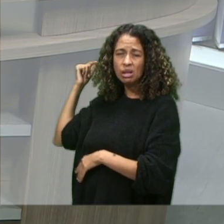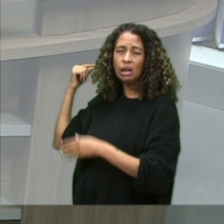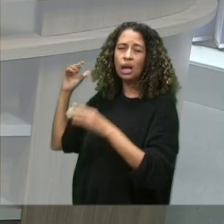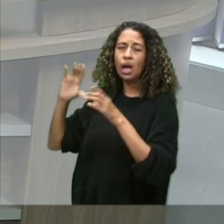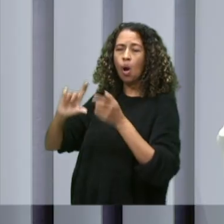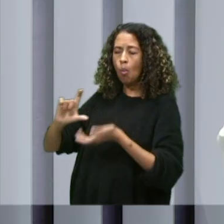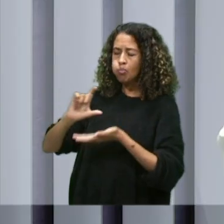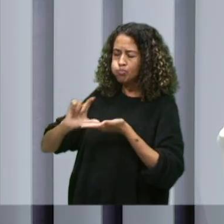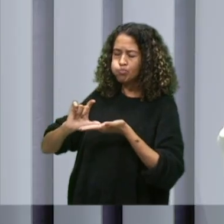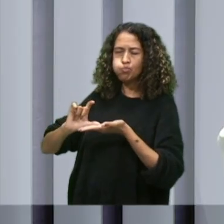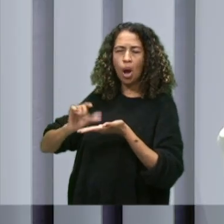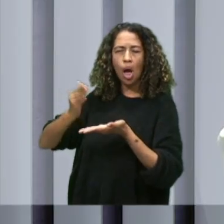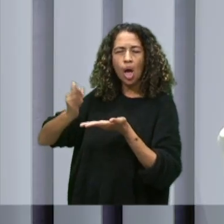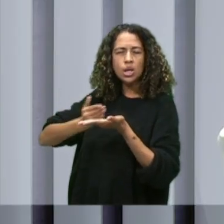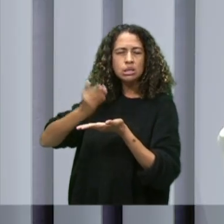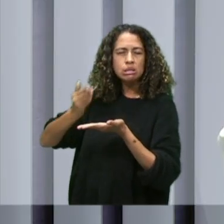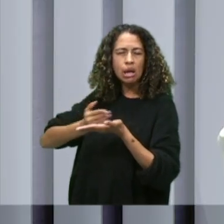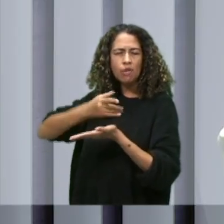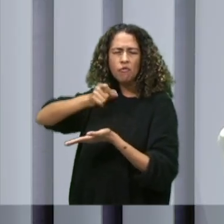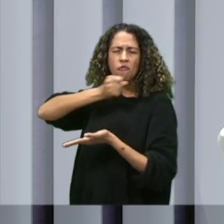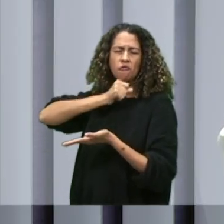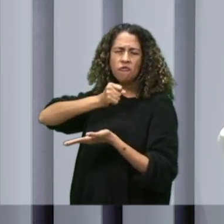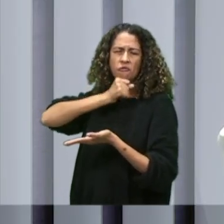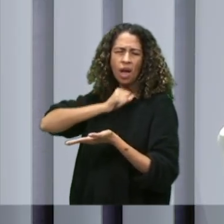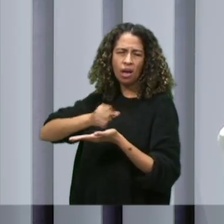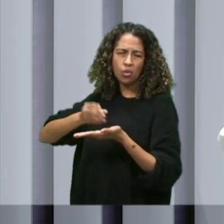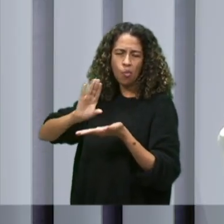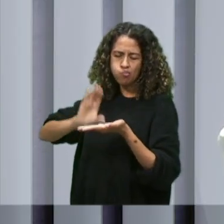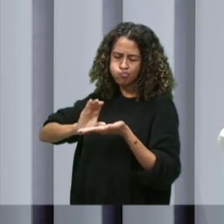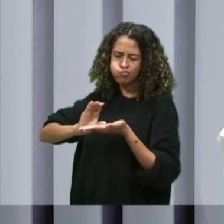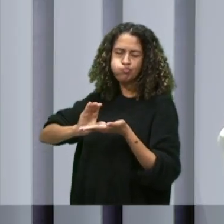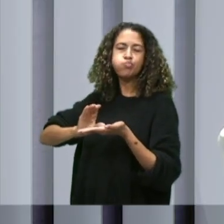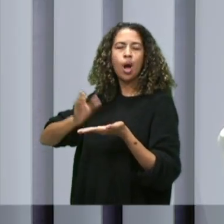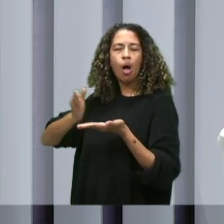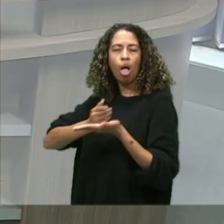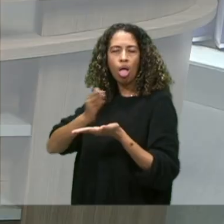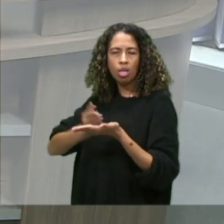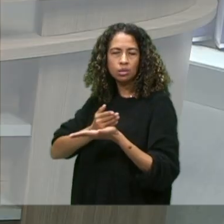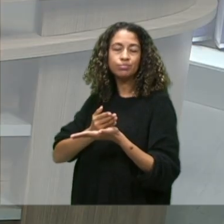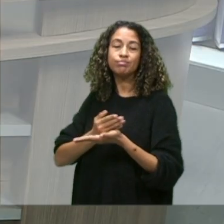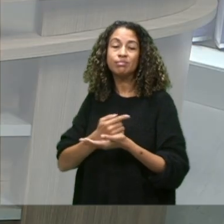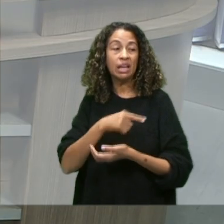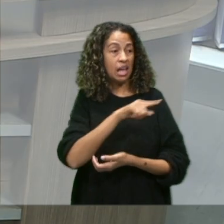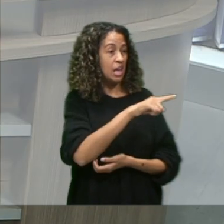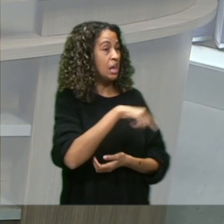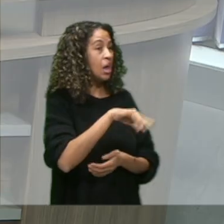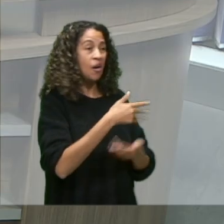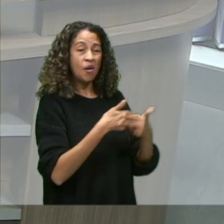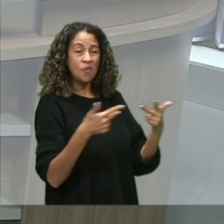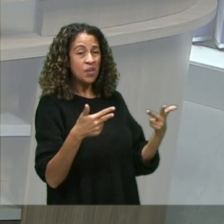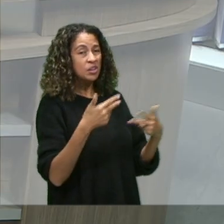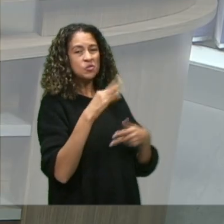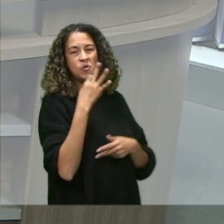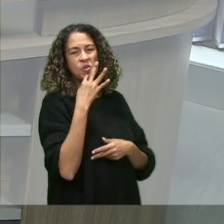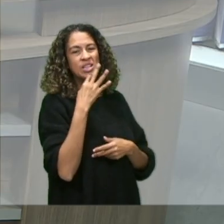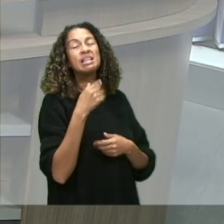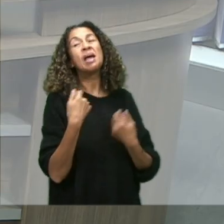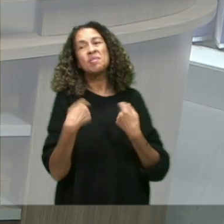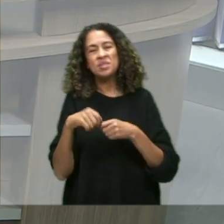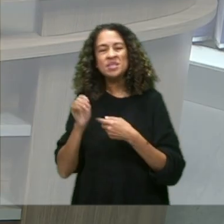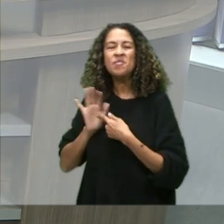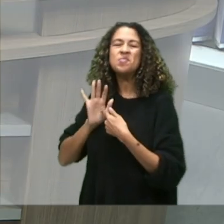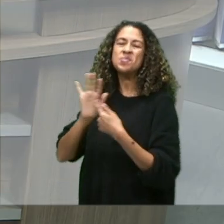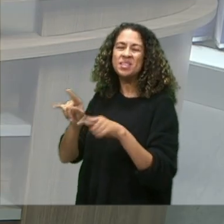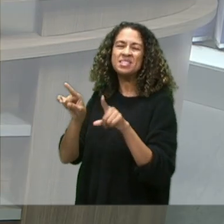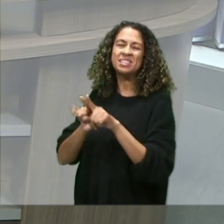né, daquele formato antigo, né, aquela encapação, assim, né? Tem muita gente que não sabe mais o que é isso. Eu devia ter trazido aqui para